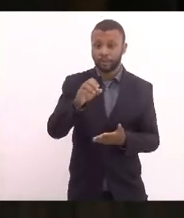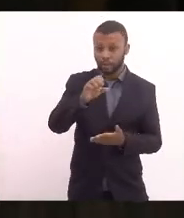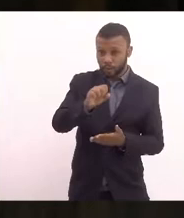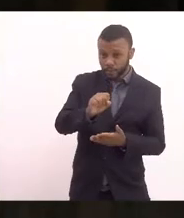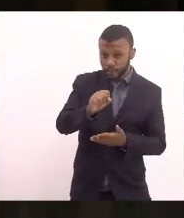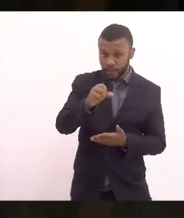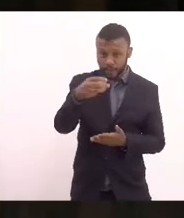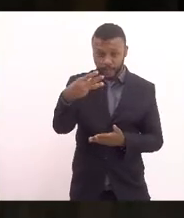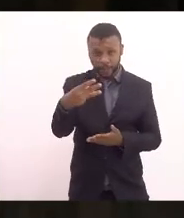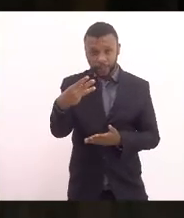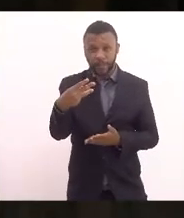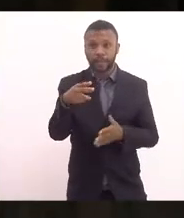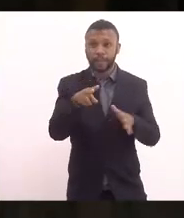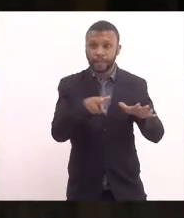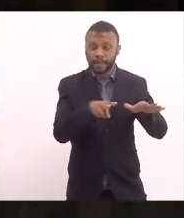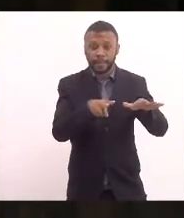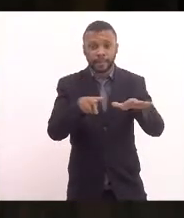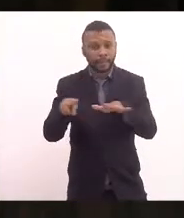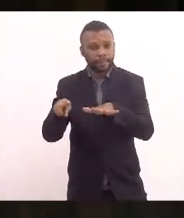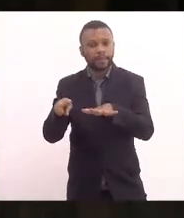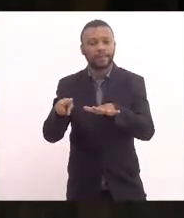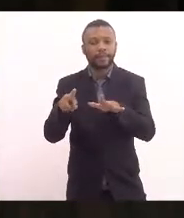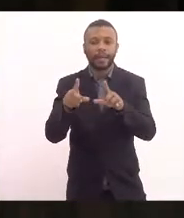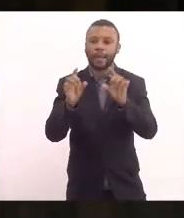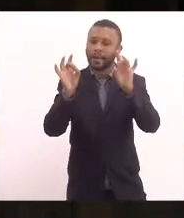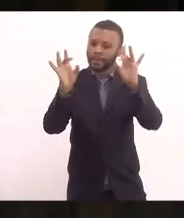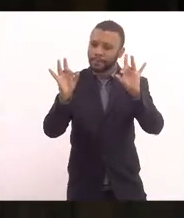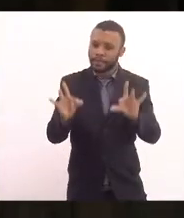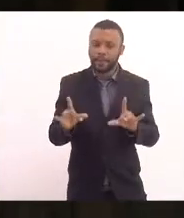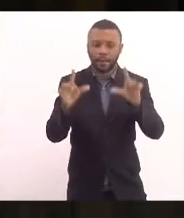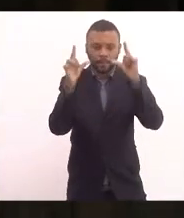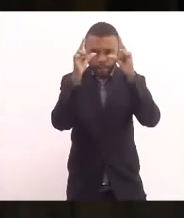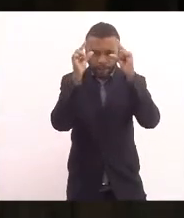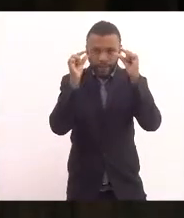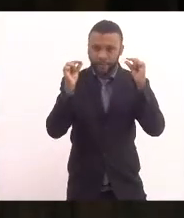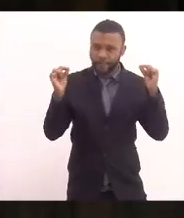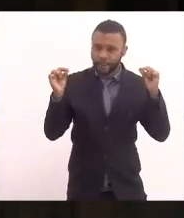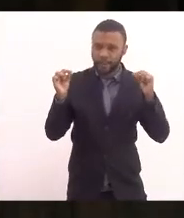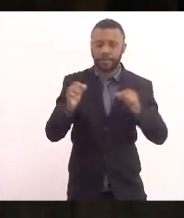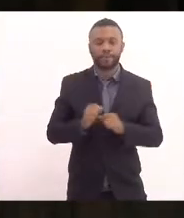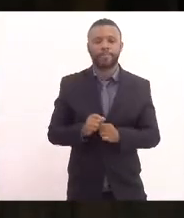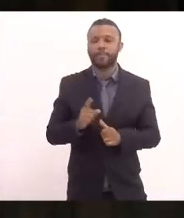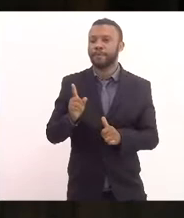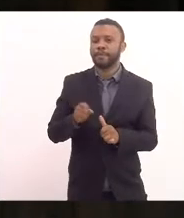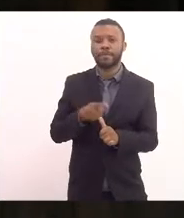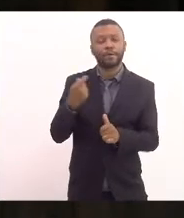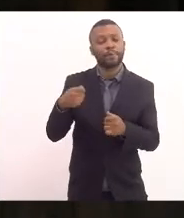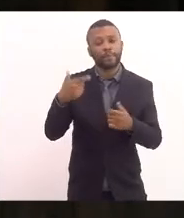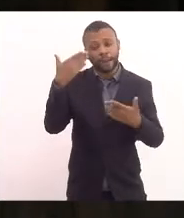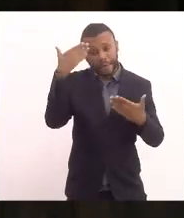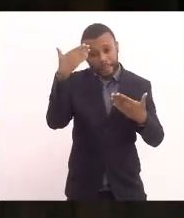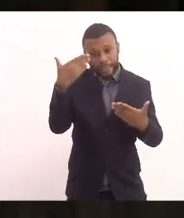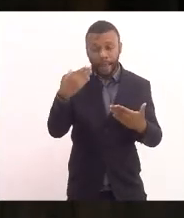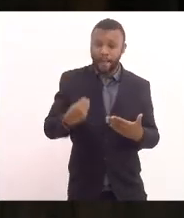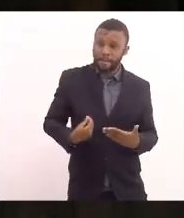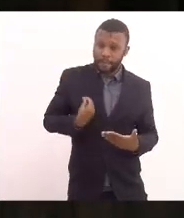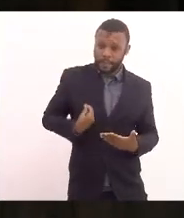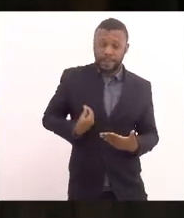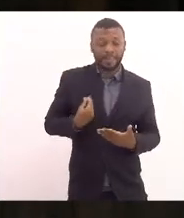83ª Semana da Enfermagem. A gente, primeiro, quer agradecer a presença de todos aqui